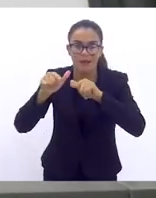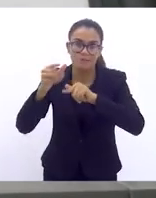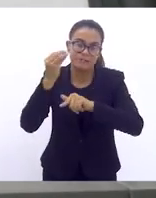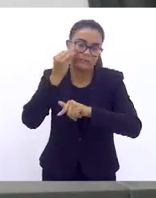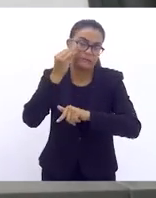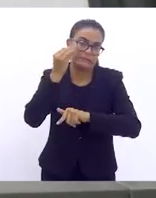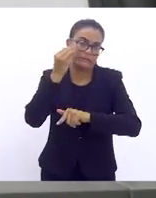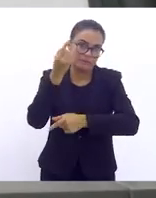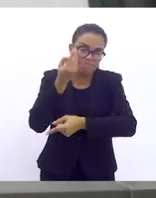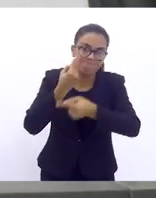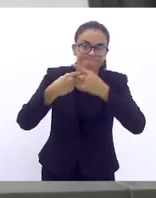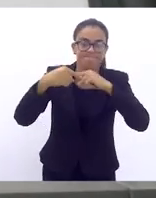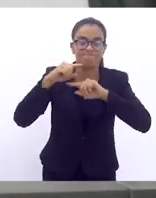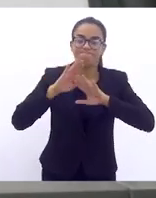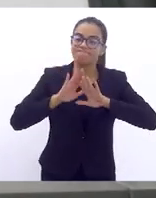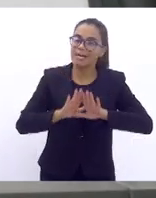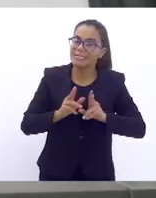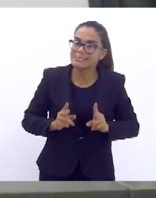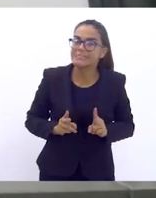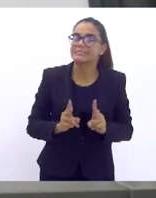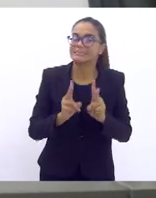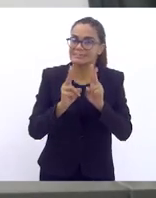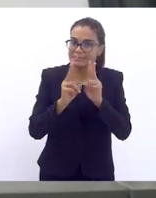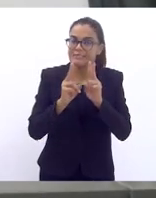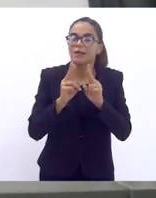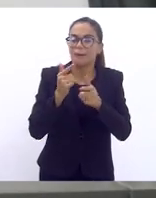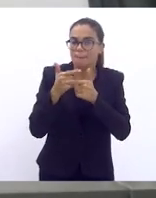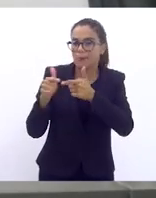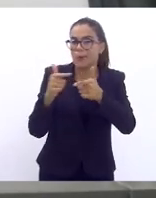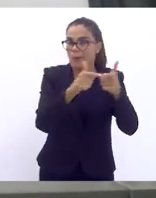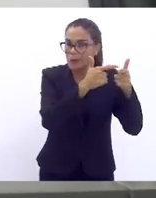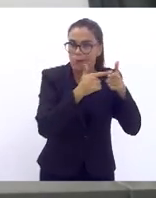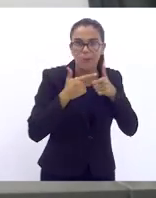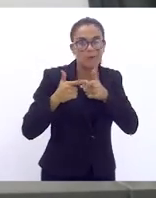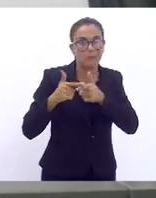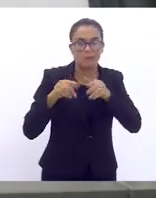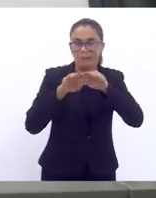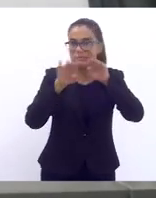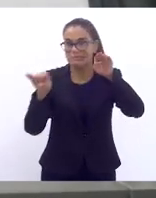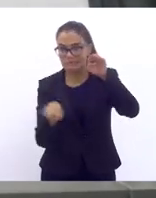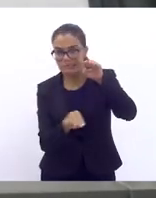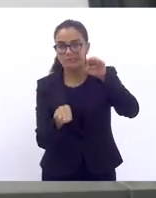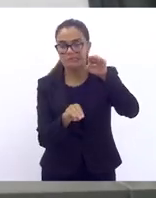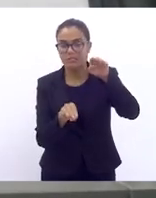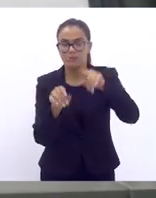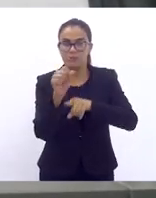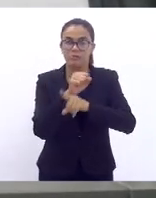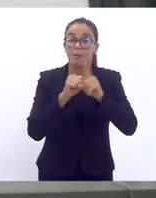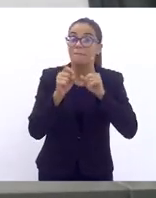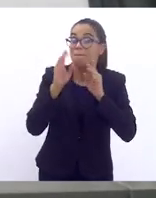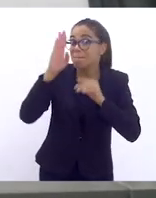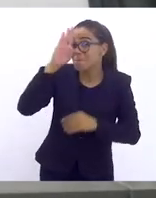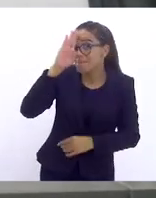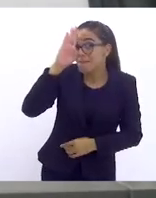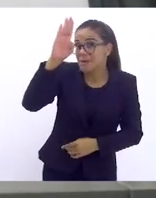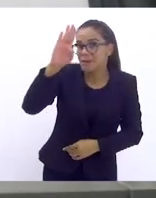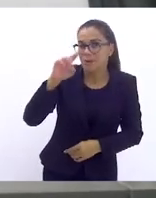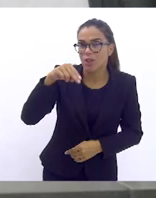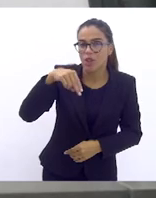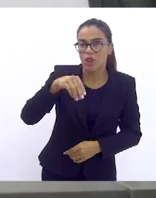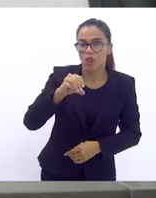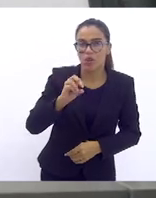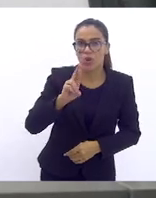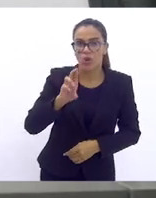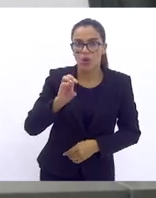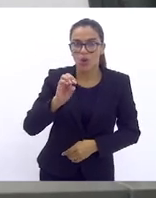mas ainda assim a gente tem um problema de muita desigualdade especialmente no Noroeste do Estado né